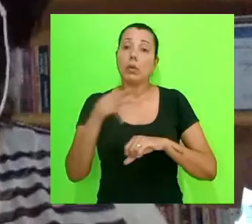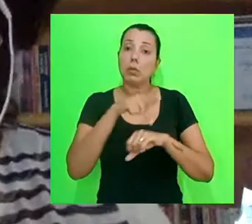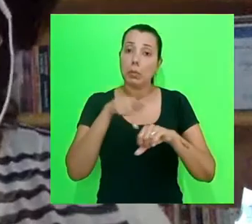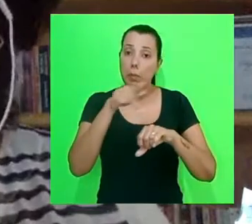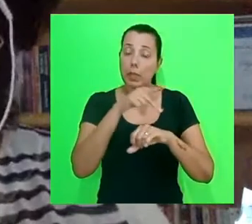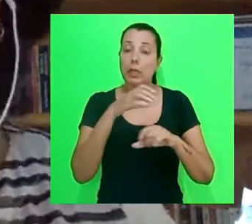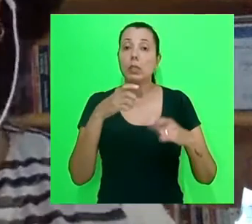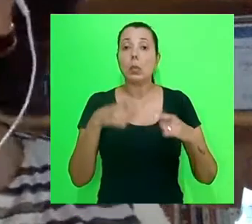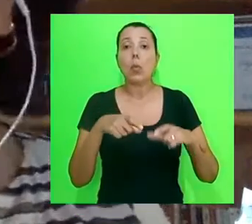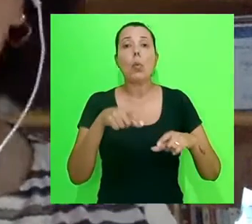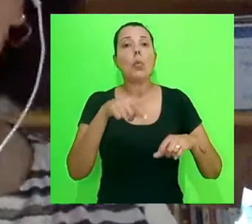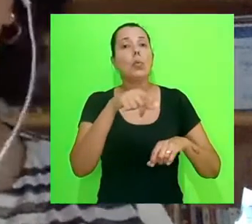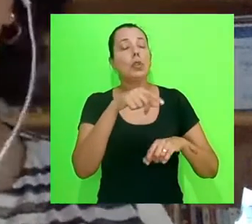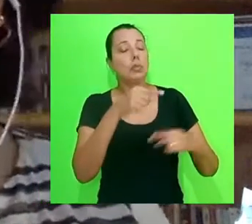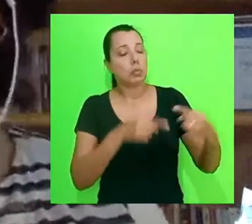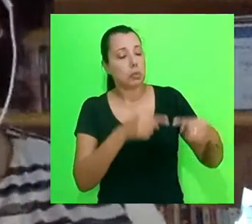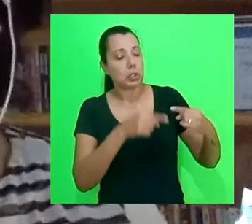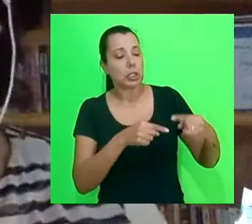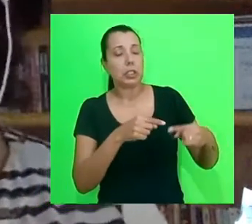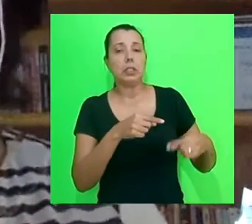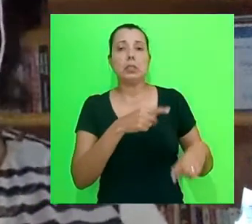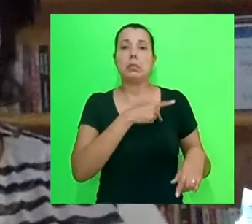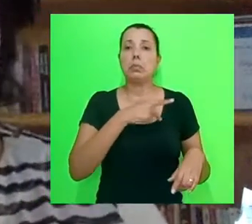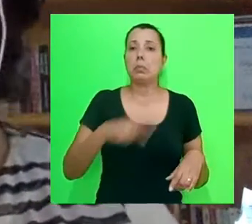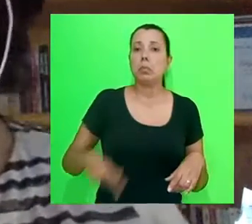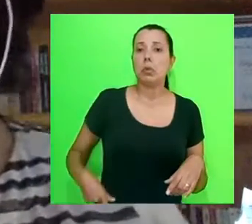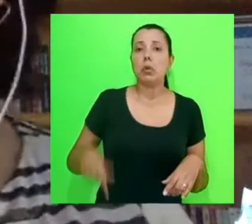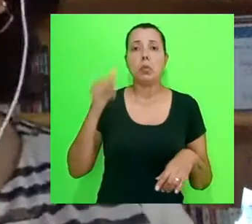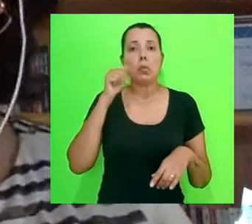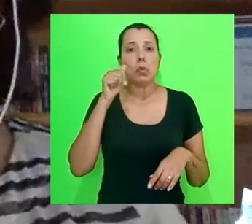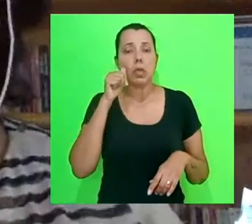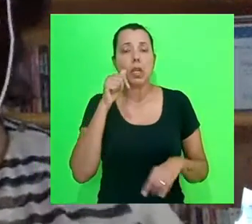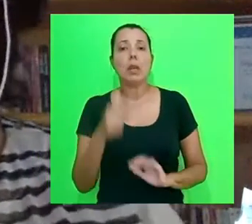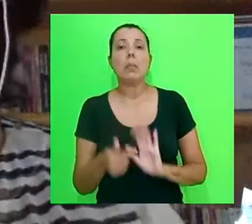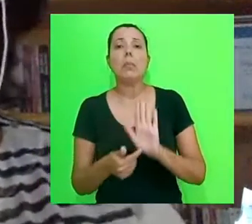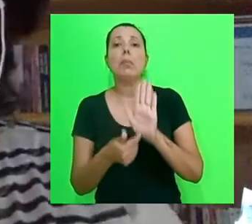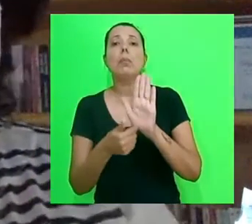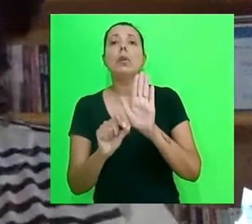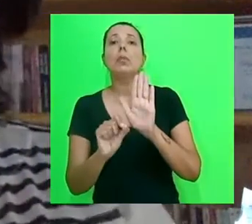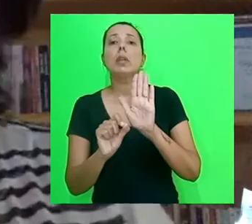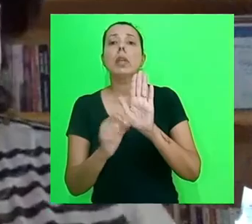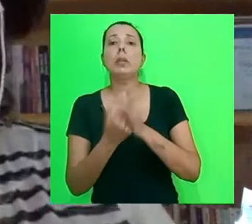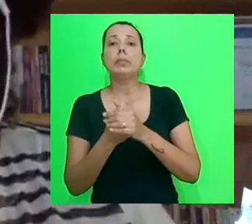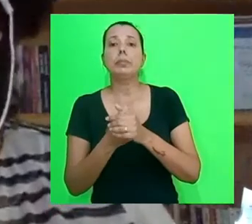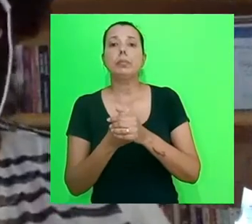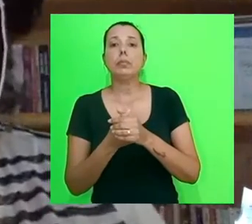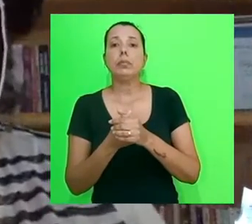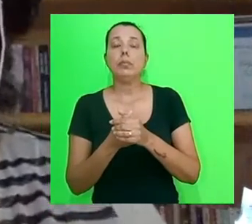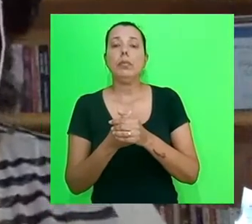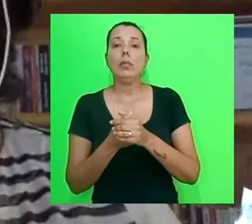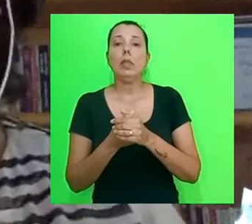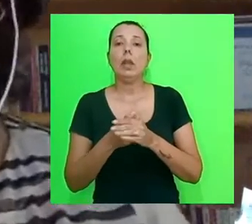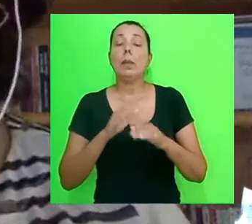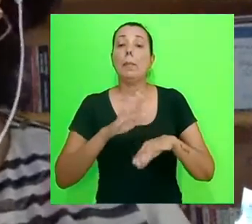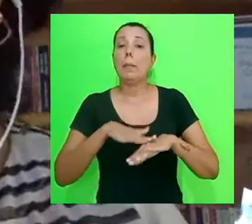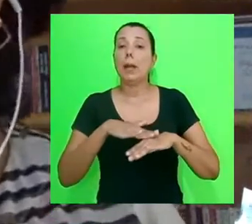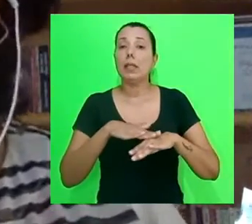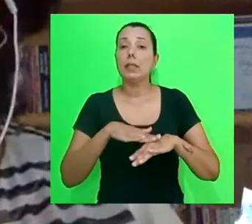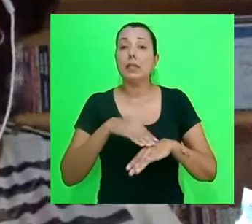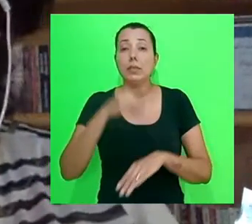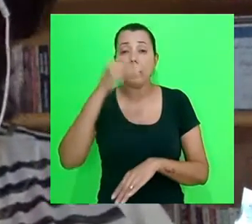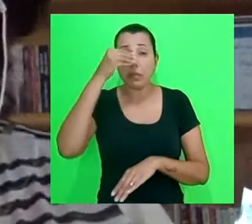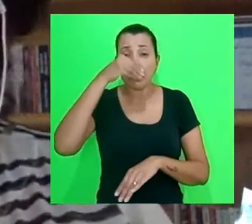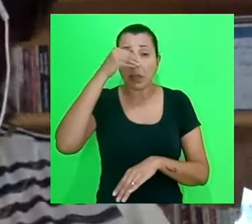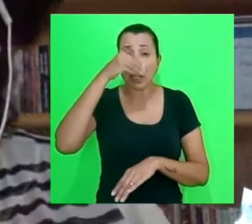ela está no momento de maior vulnerabilidade. E aí você me pergunta, o que fazer com o agressor que está dentro de casa, num contexto